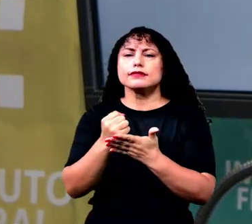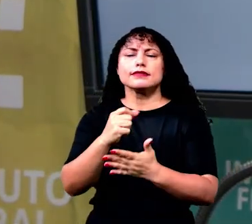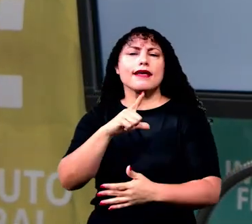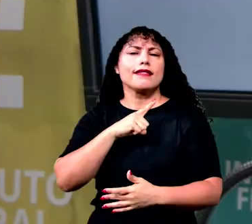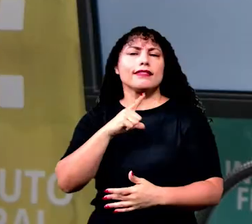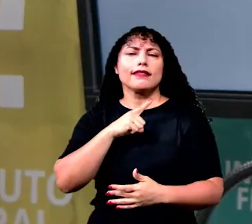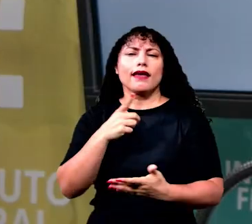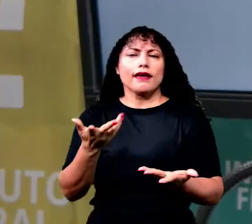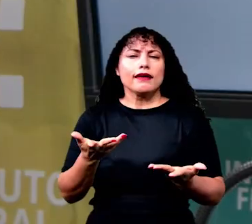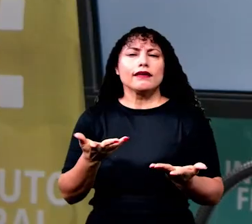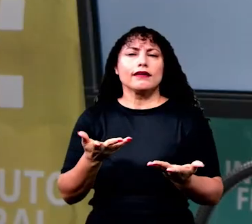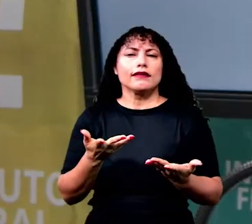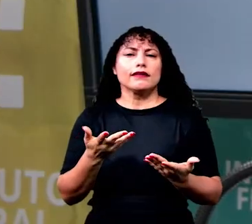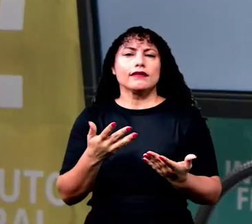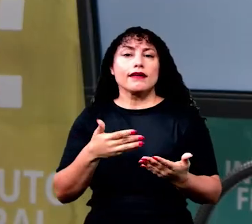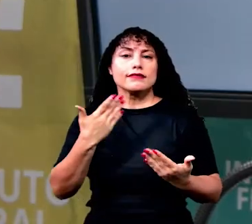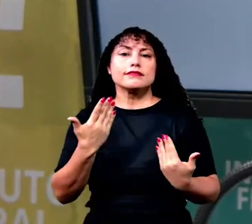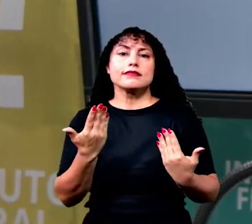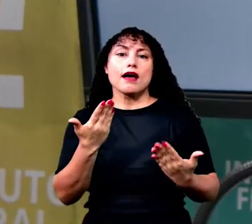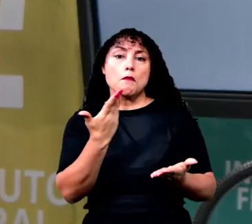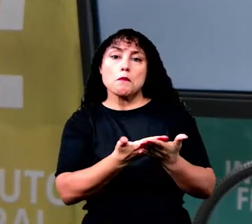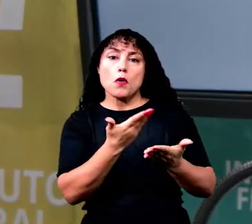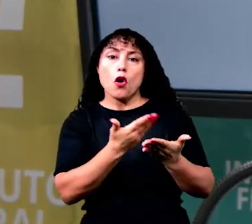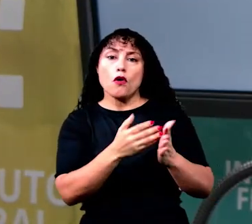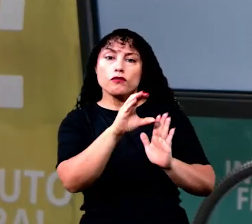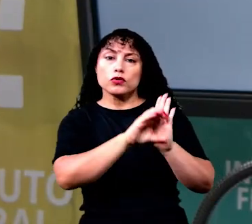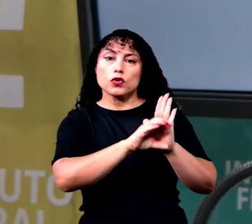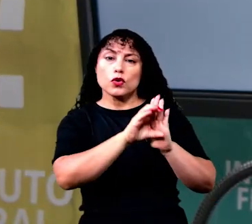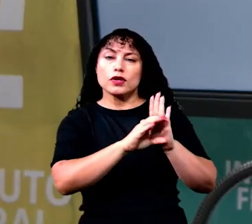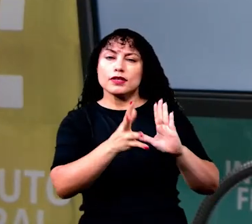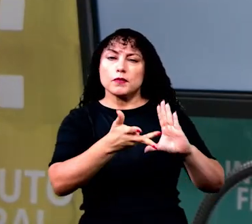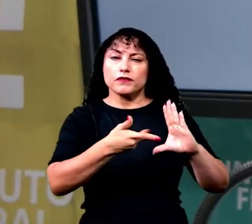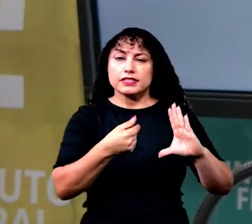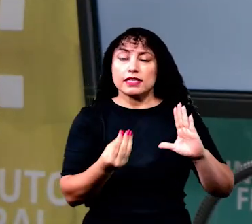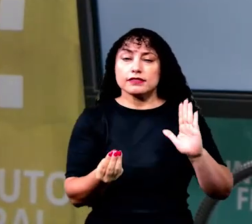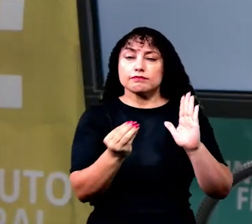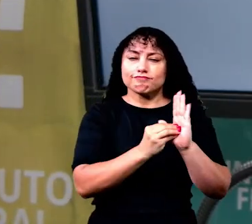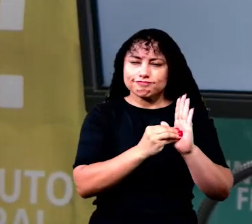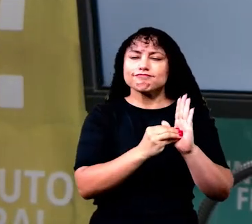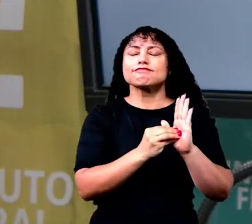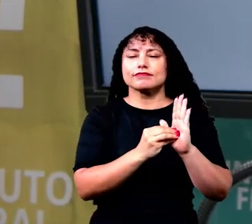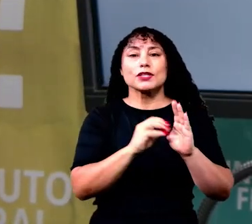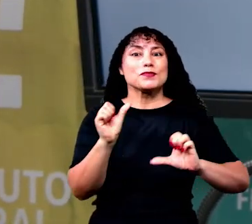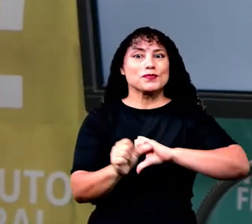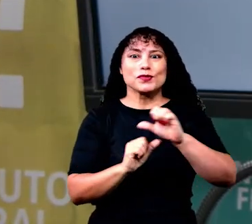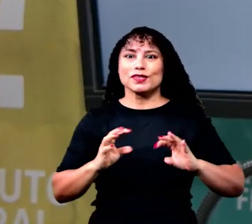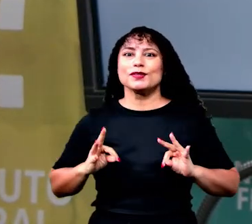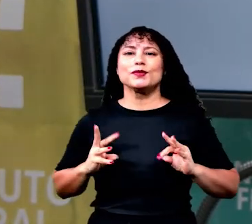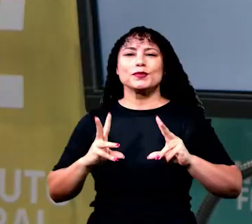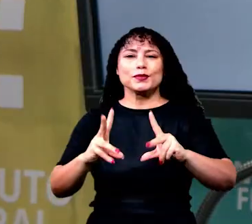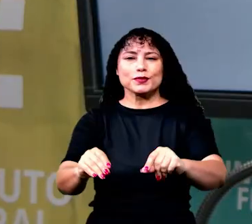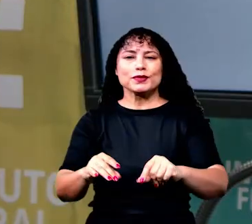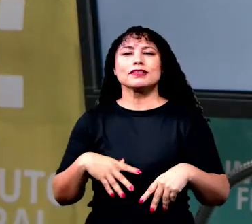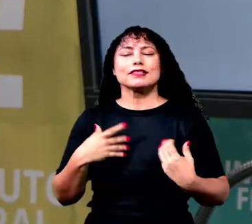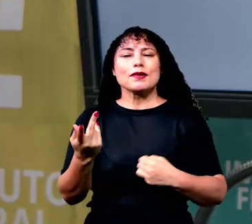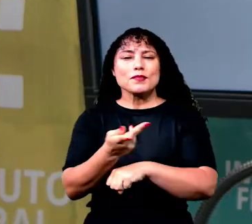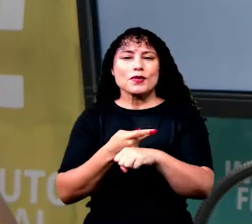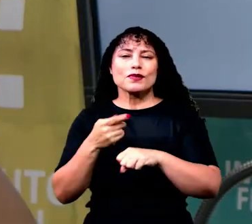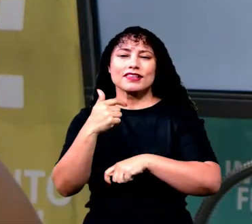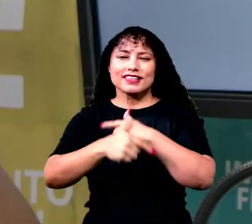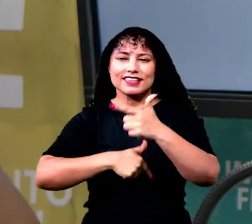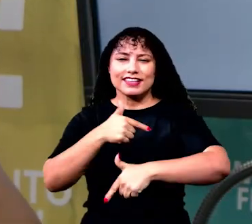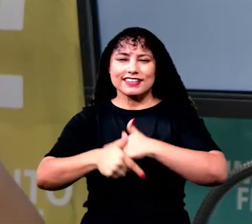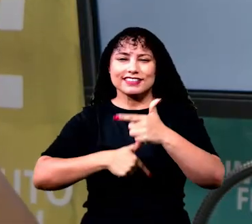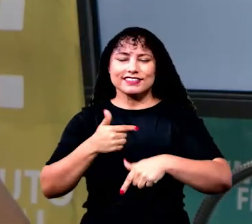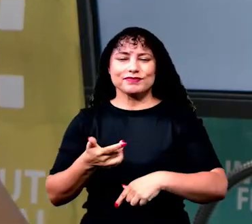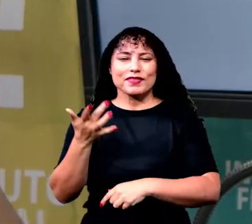quando você tem essa prova, né, no seu currículo, essa proficiência. Então ela muda tudo quando você